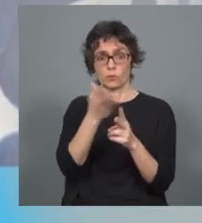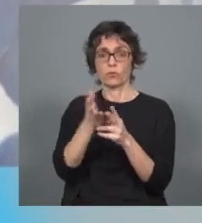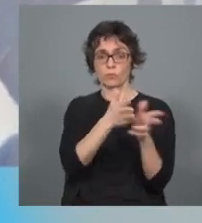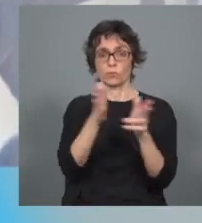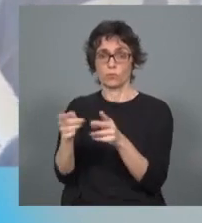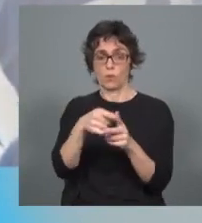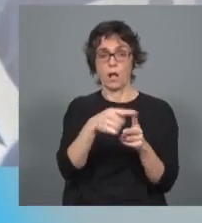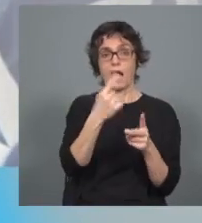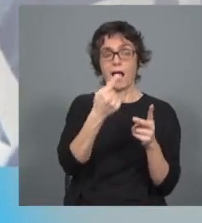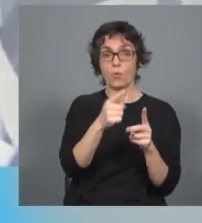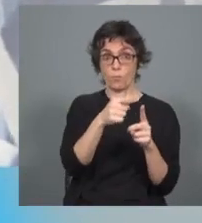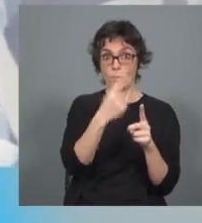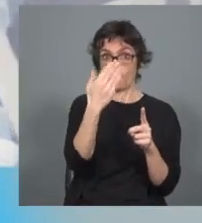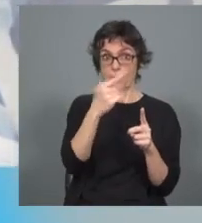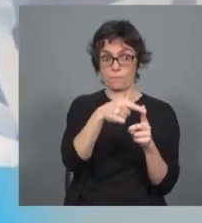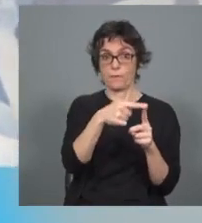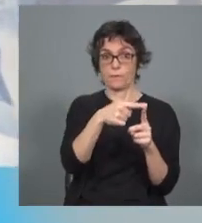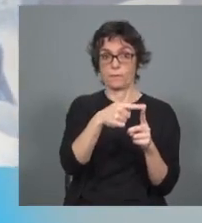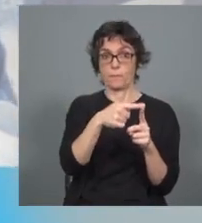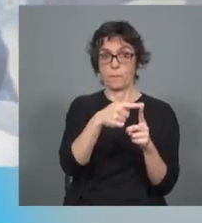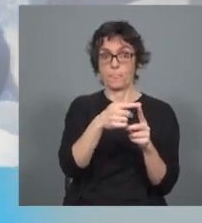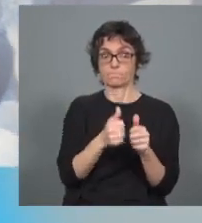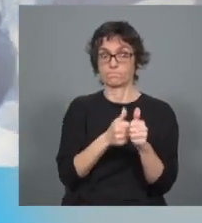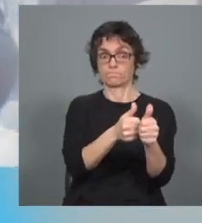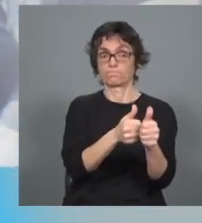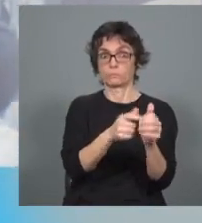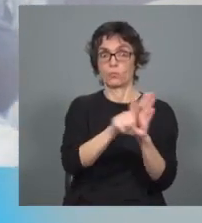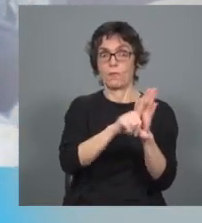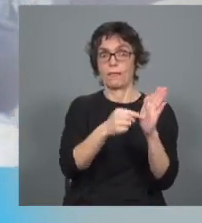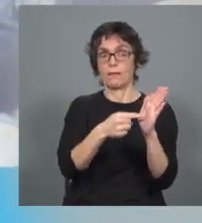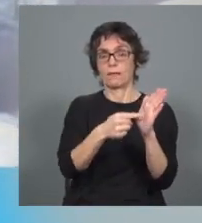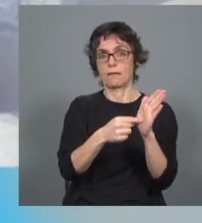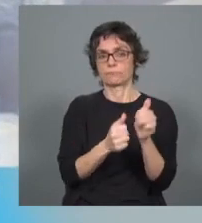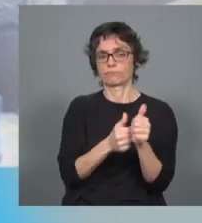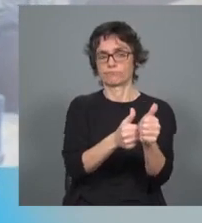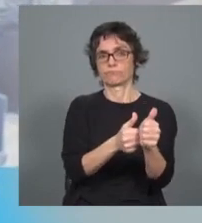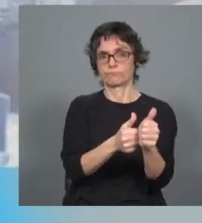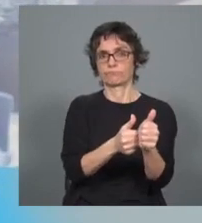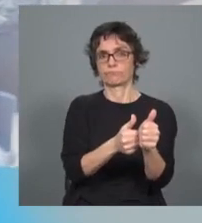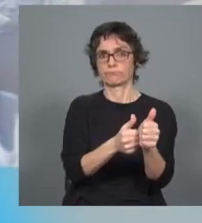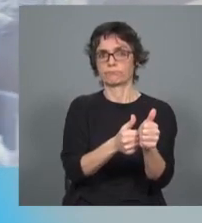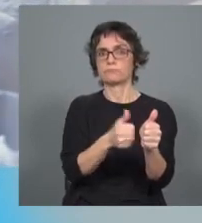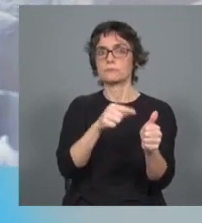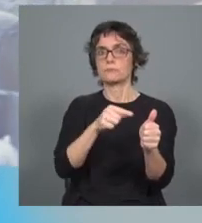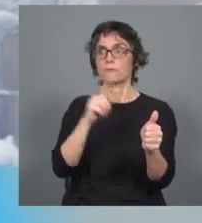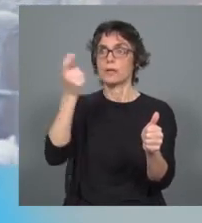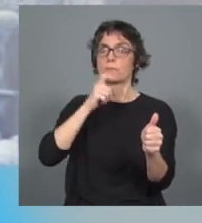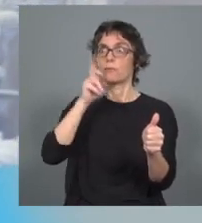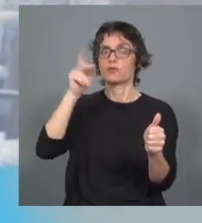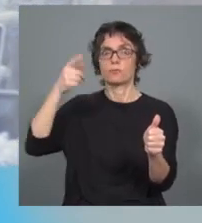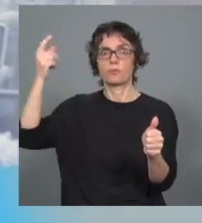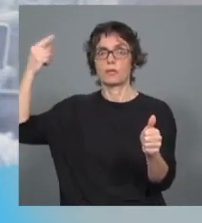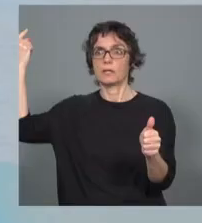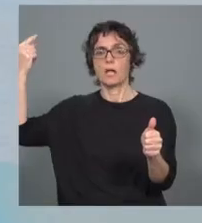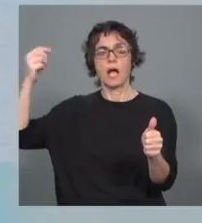não ultrapassável, que é o dar cumprimento, o fazer uma lei que responda às objeções do Tribunal Constitucional. Mas a história de serem tudo